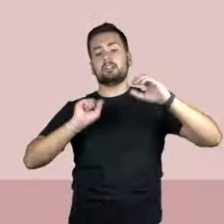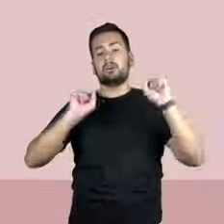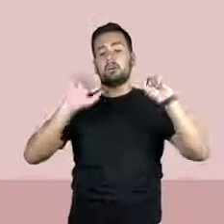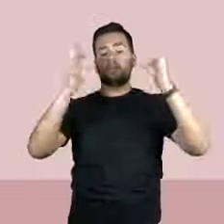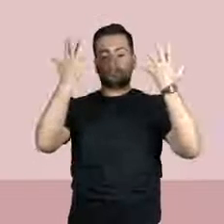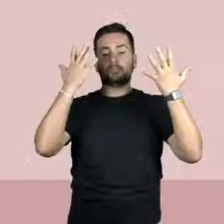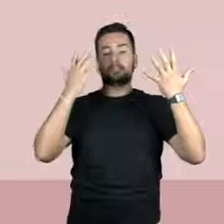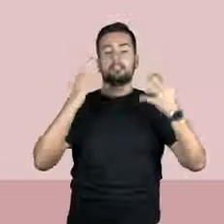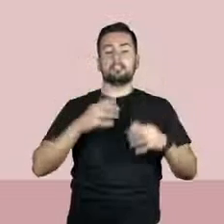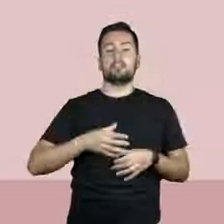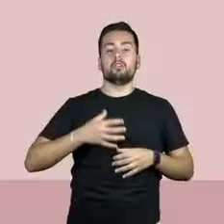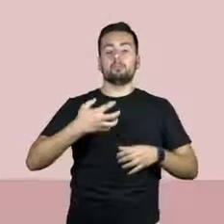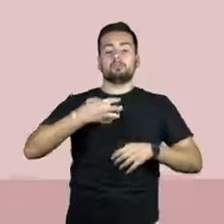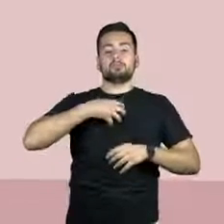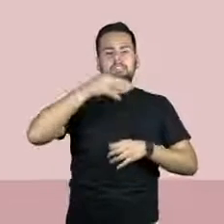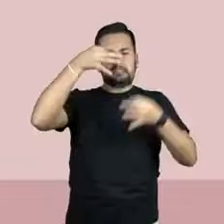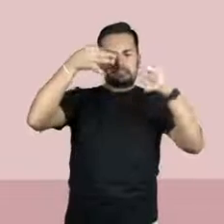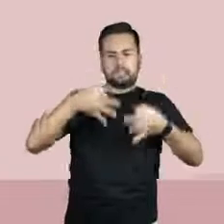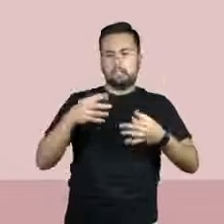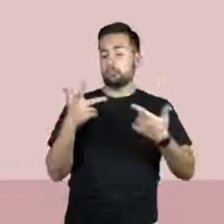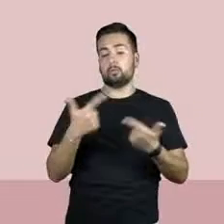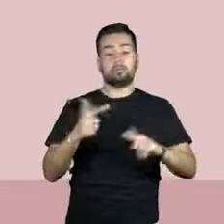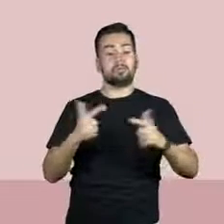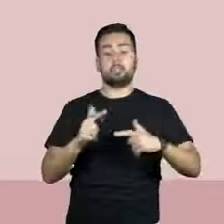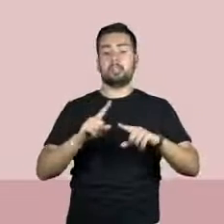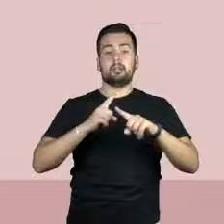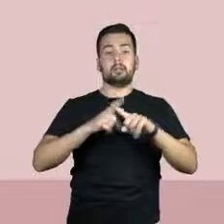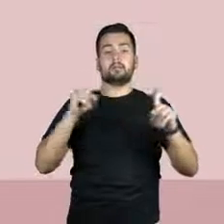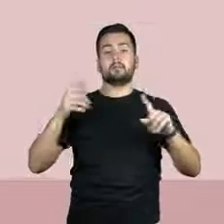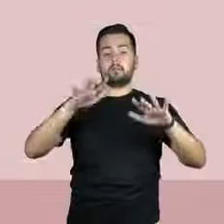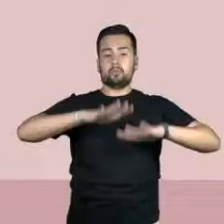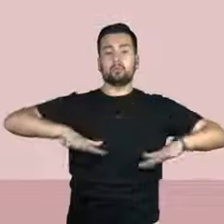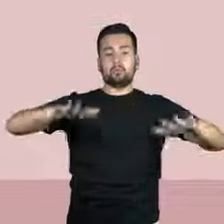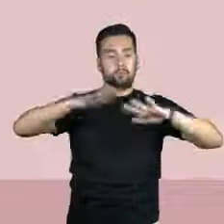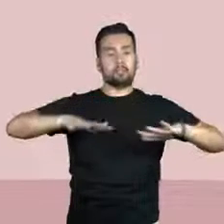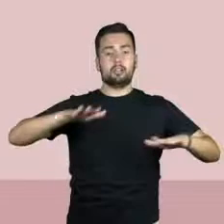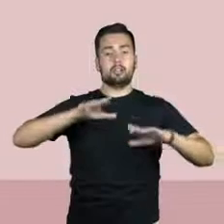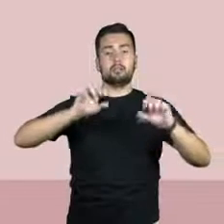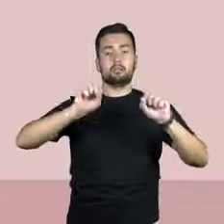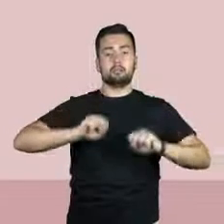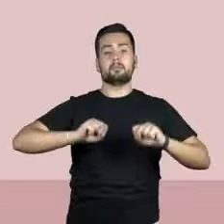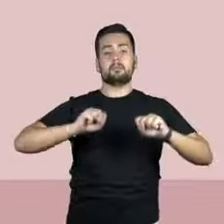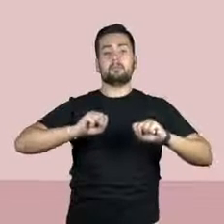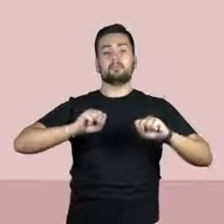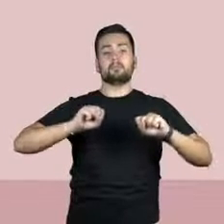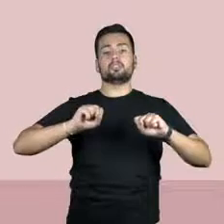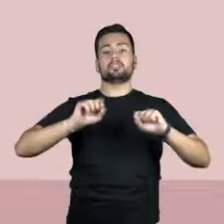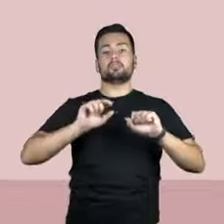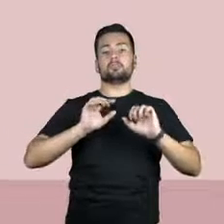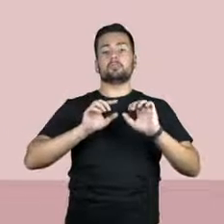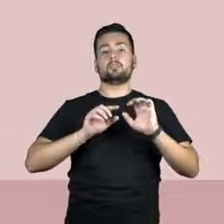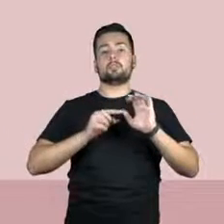muitas vezes, né? Eles podem ter um formato que a topografia local impor a eles. E outra parte